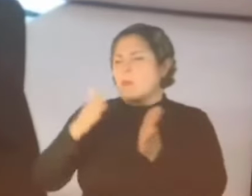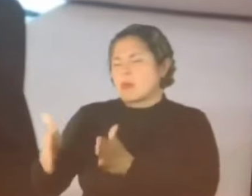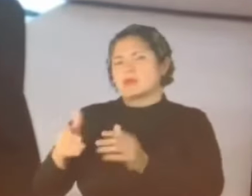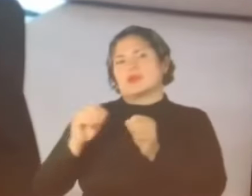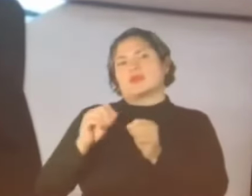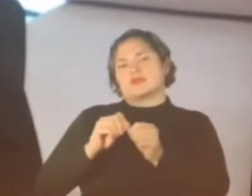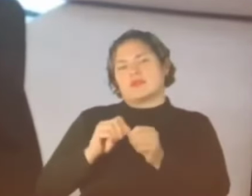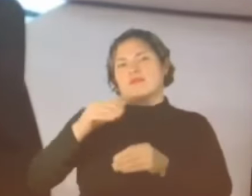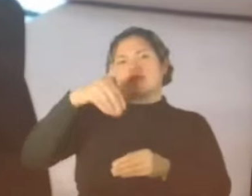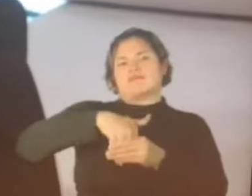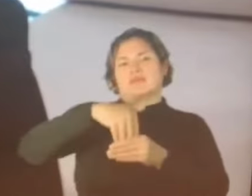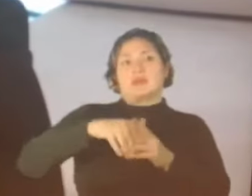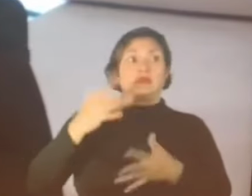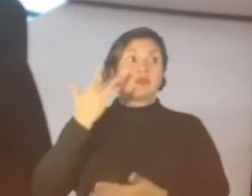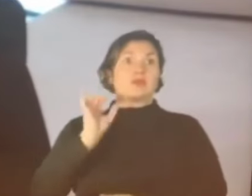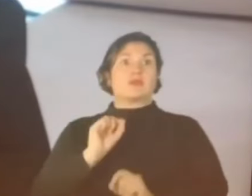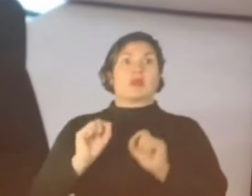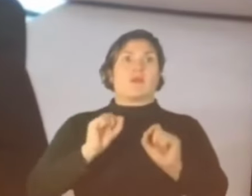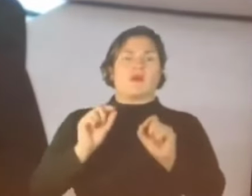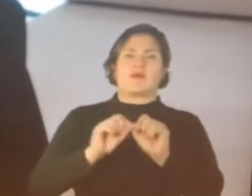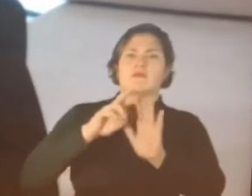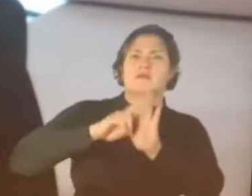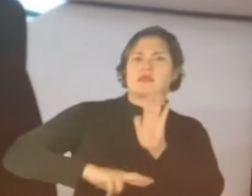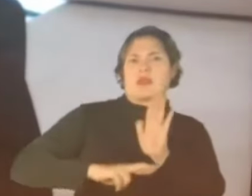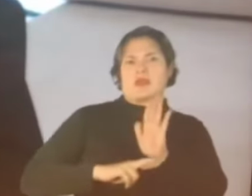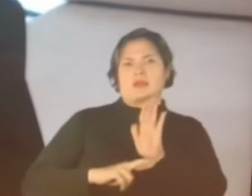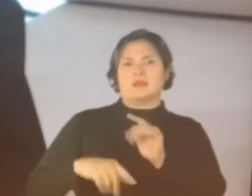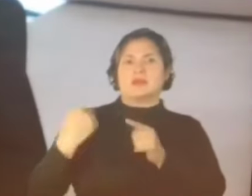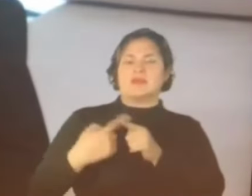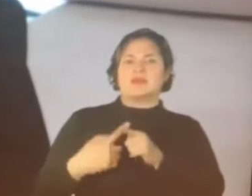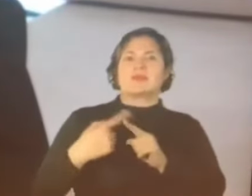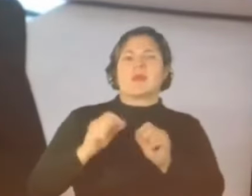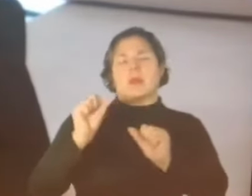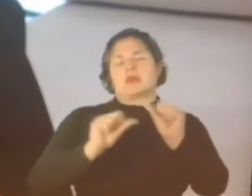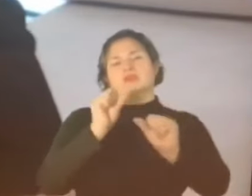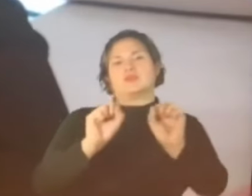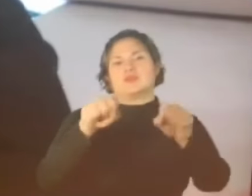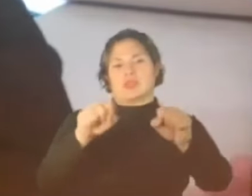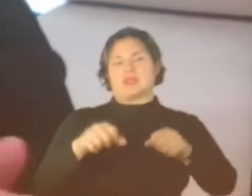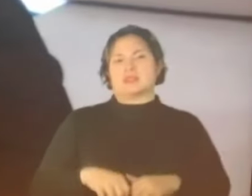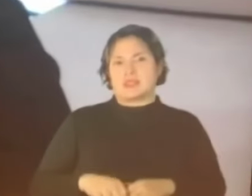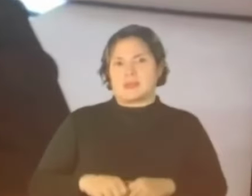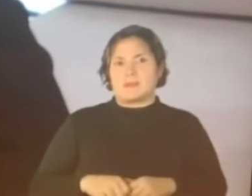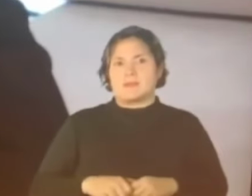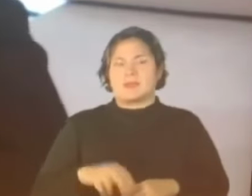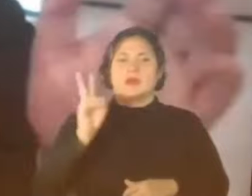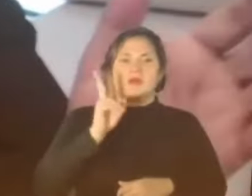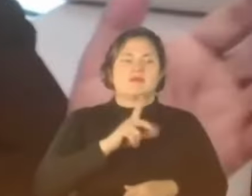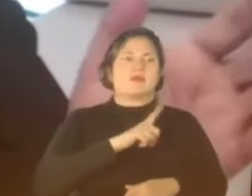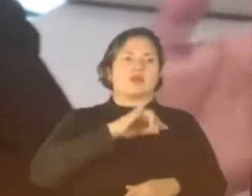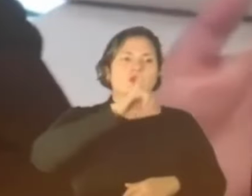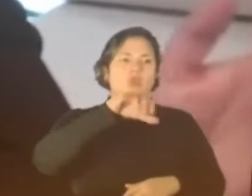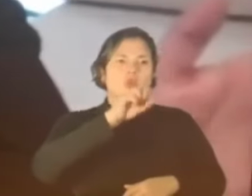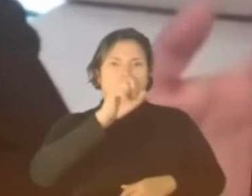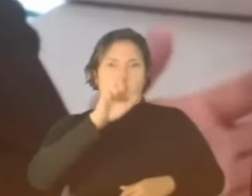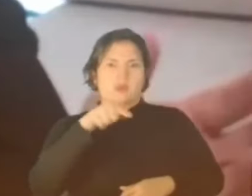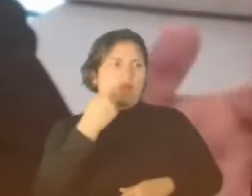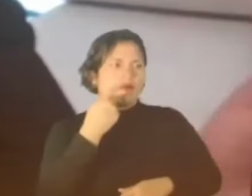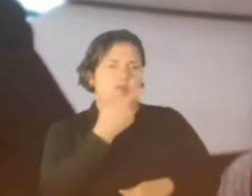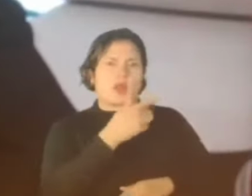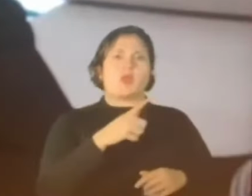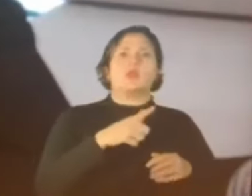em que, de antemão, você não sabe qual é a regra do jogo, porque ela poderá ser modificada. O Zé Eduardo Cardoso deu um exemplo, por exemplo, da lei da